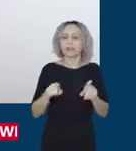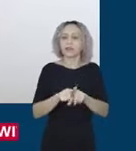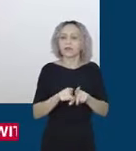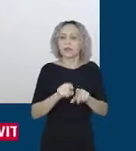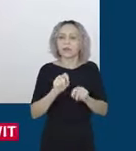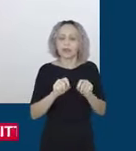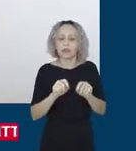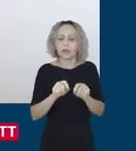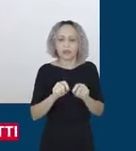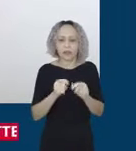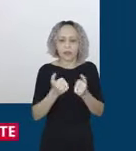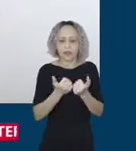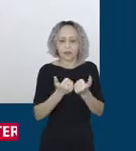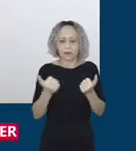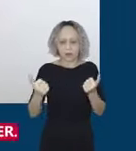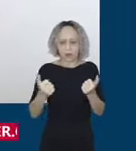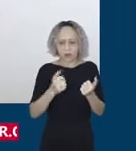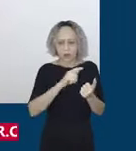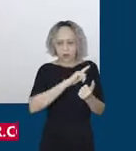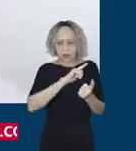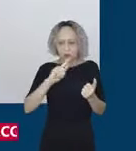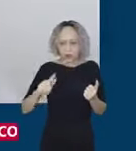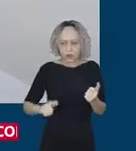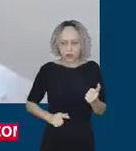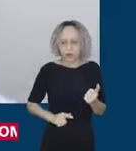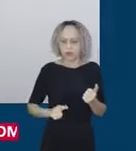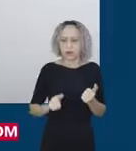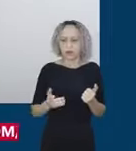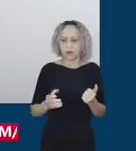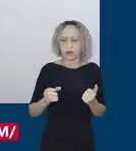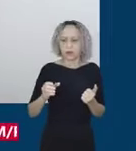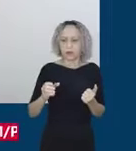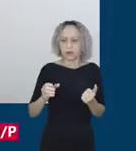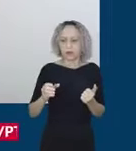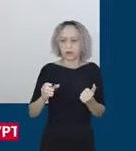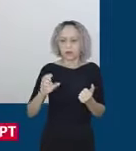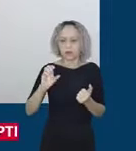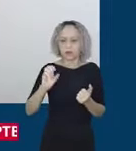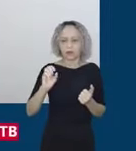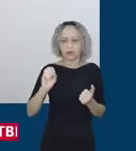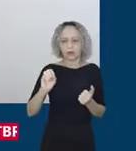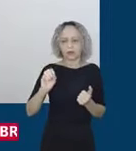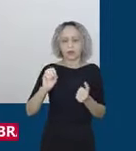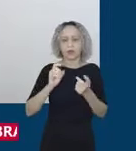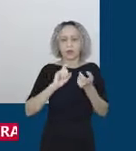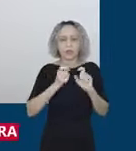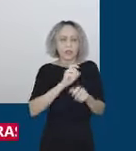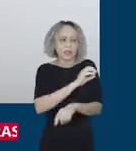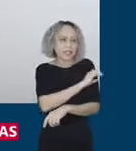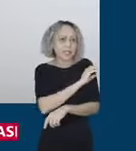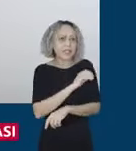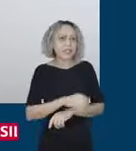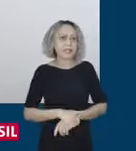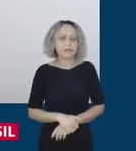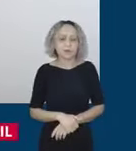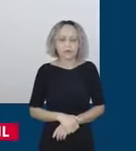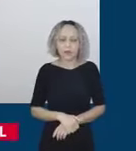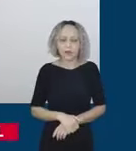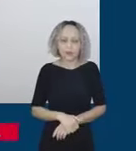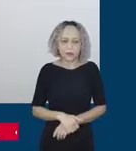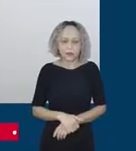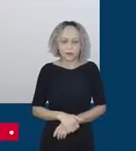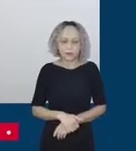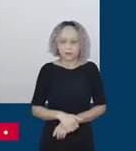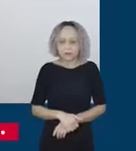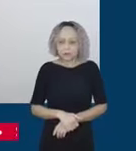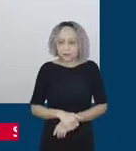a vice-coordenadora, a Carol D'Artora, né? Nós estamos com essa frente já estabelecendo agora